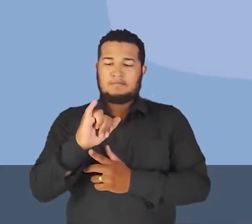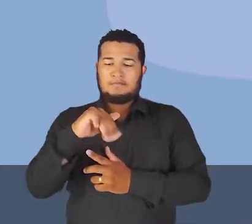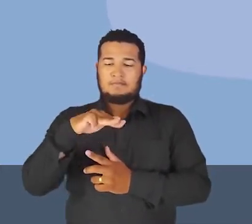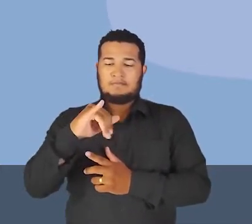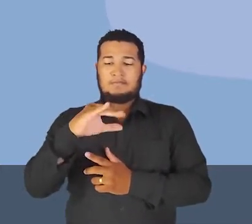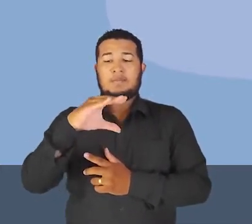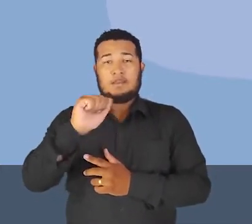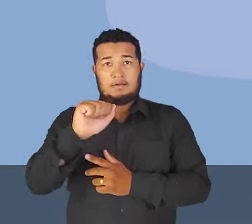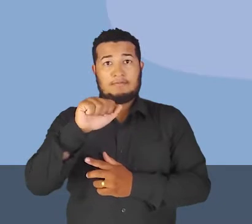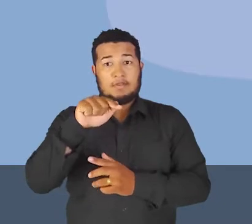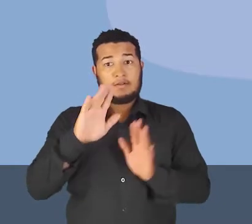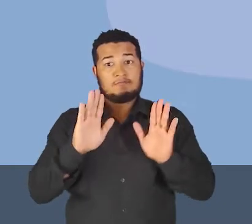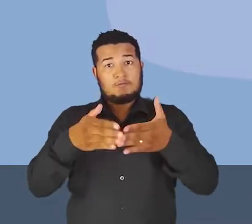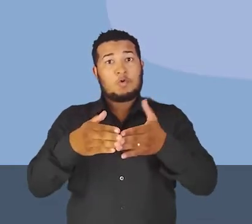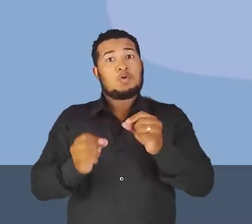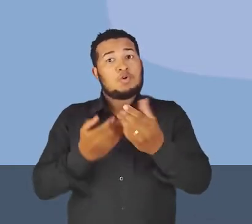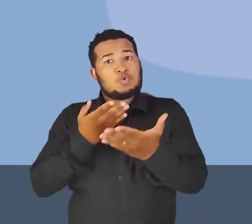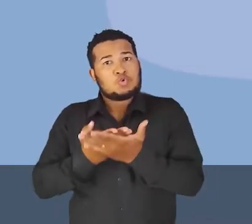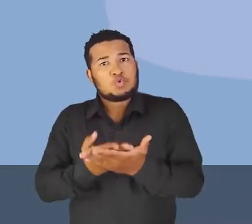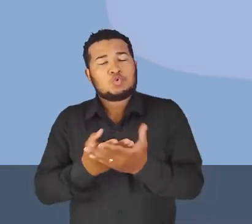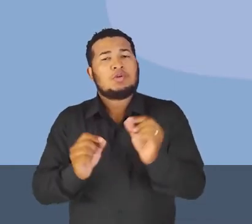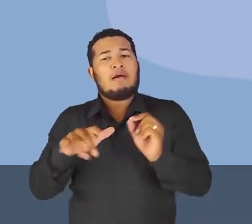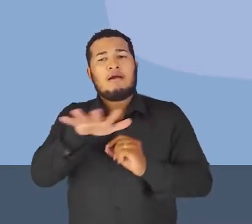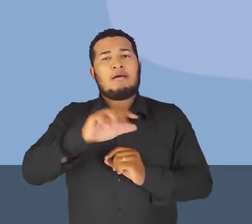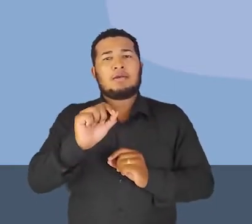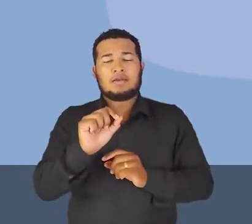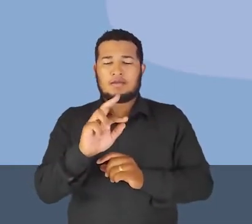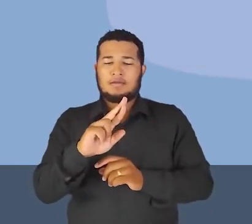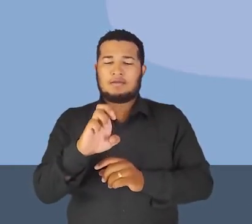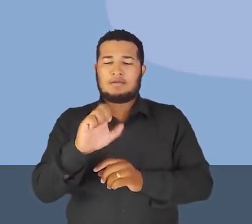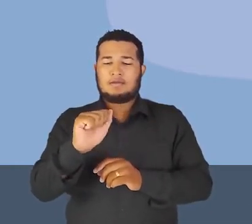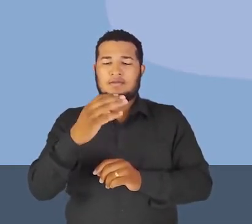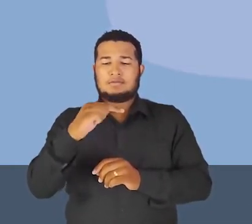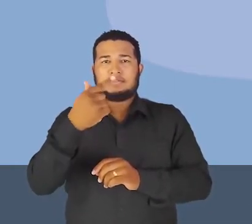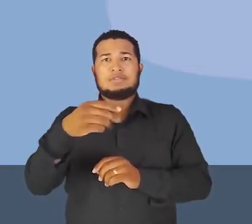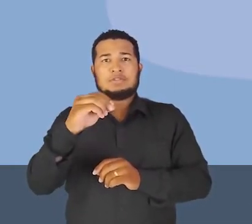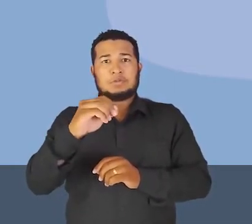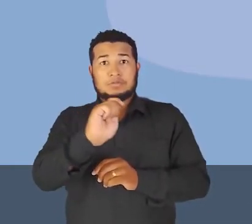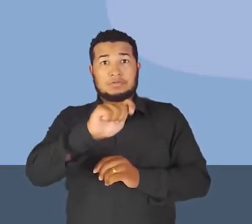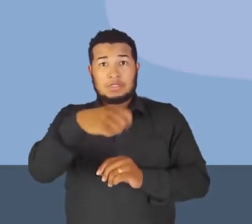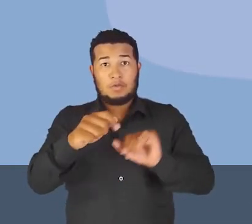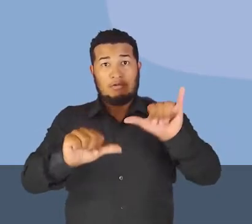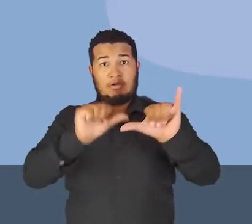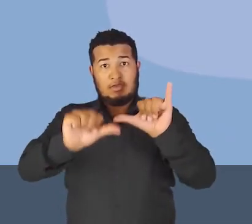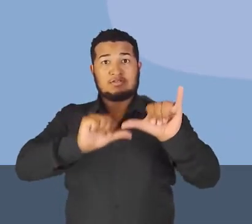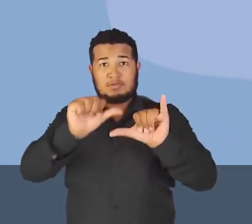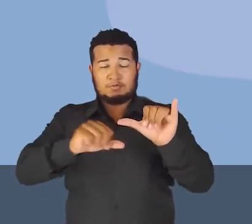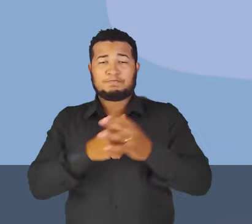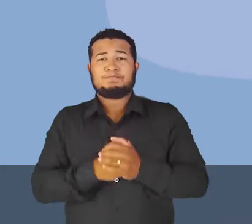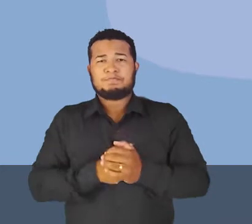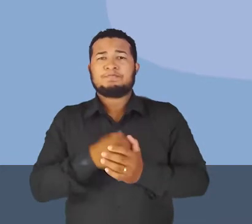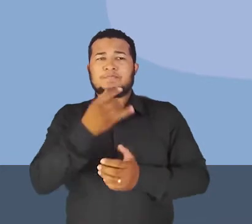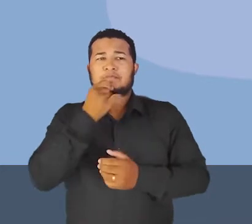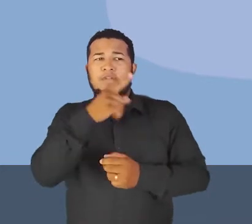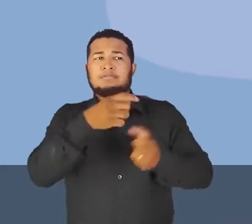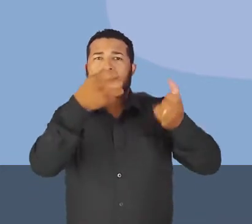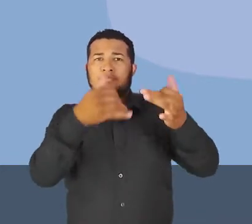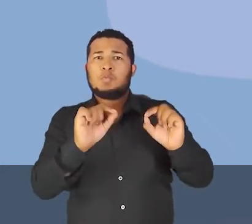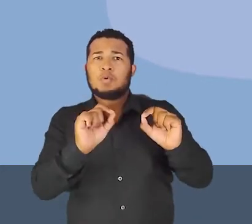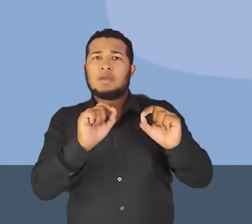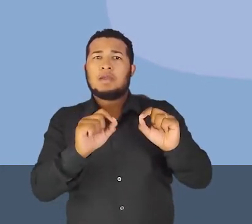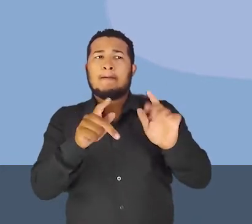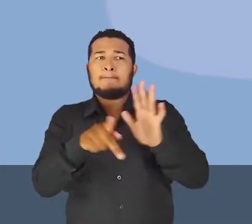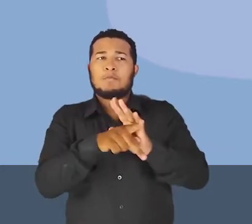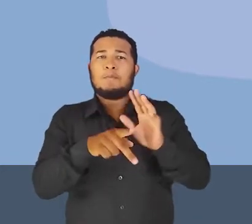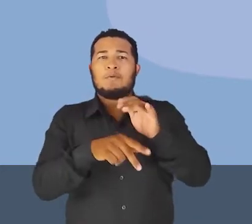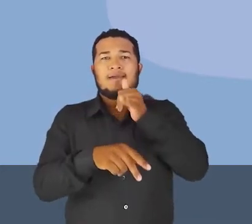da química que estuda as reações de oxirredução. Elas vão envolver dois processos bem distintos, a pilha e